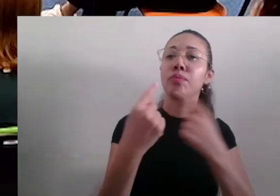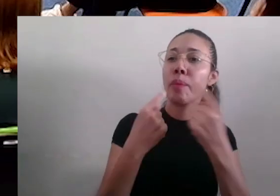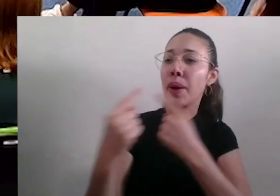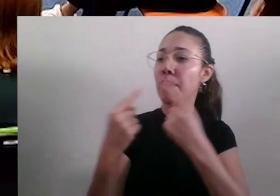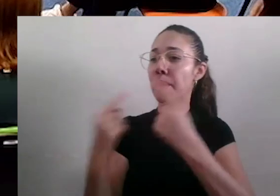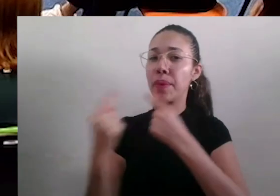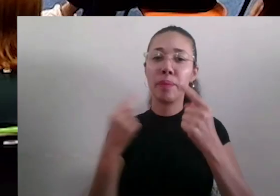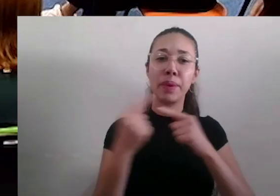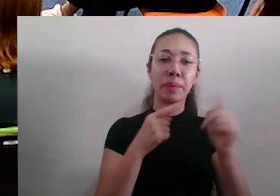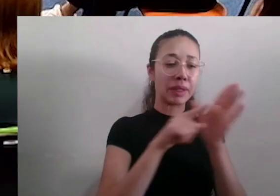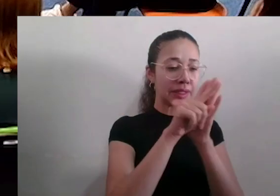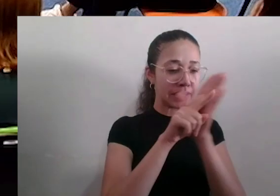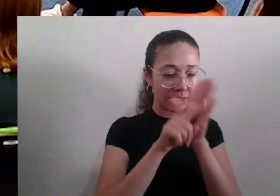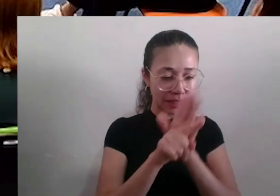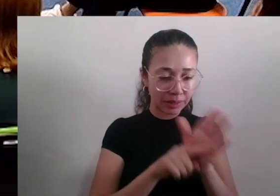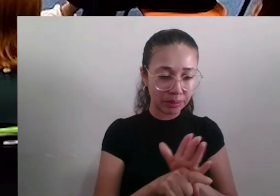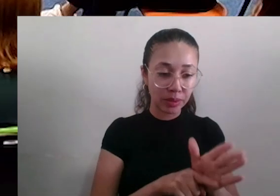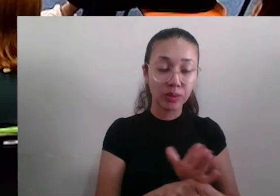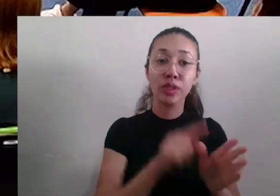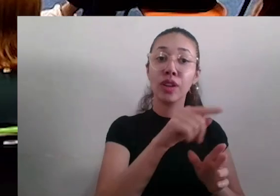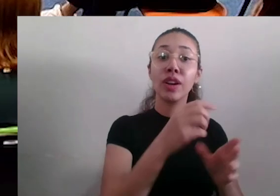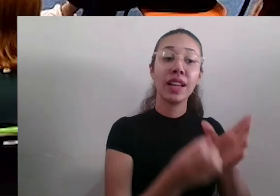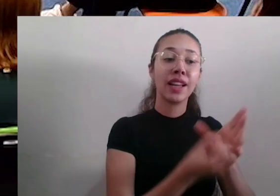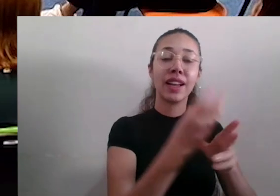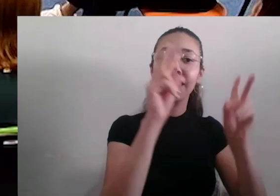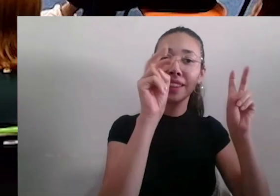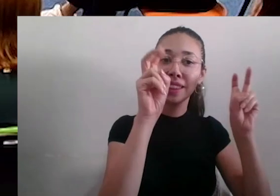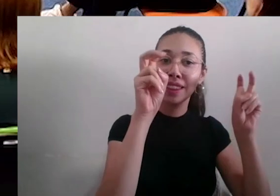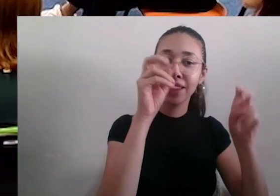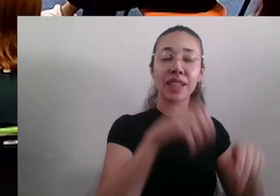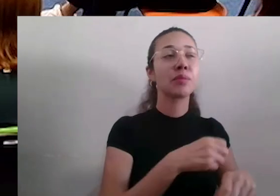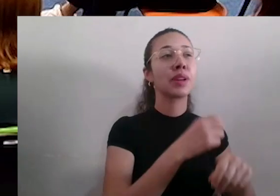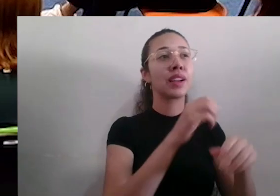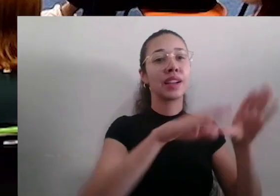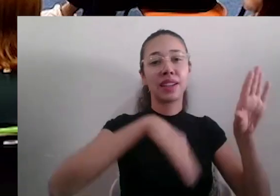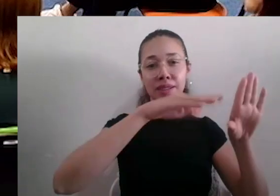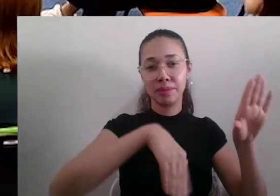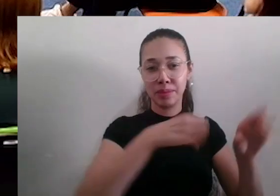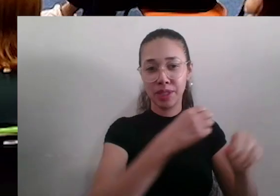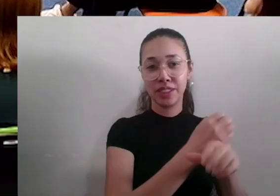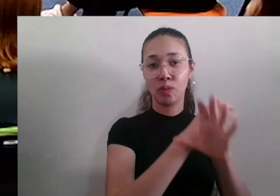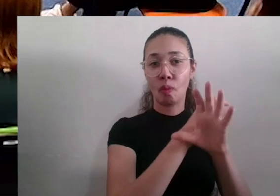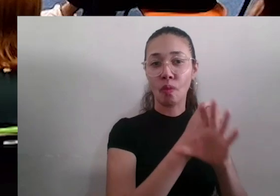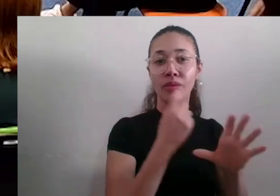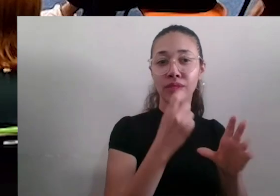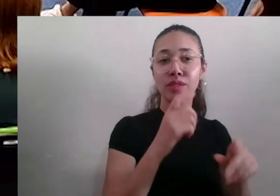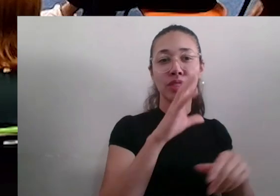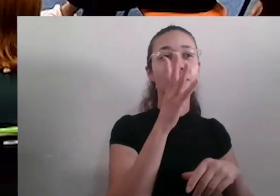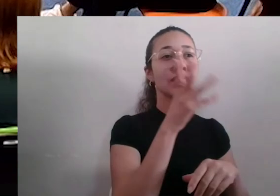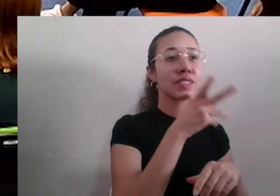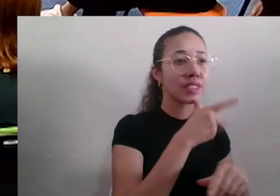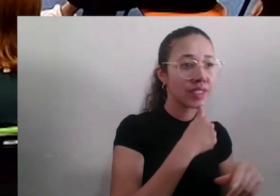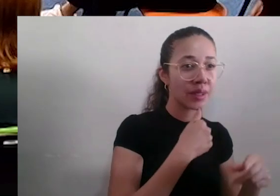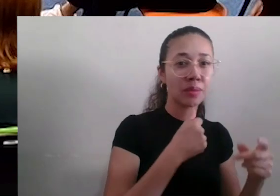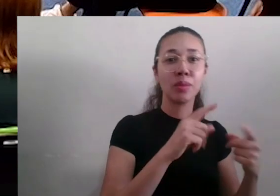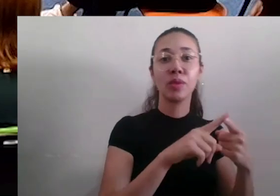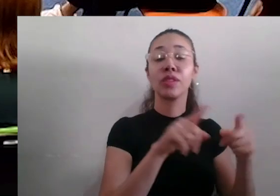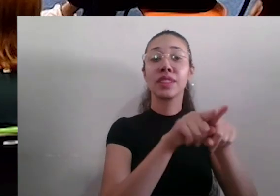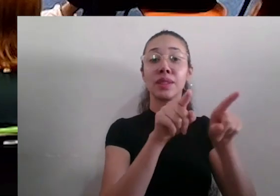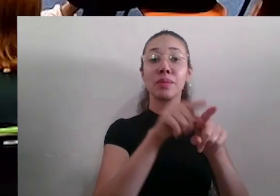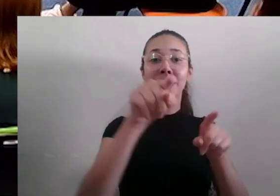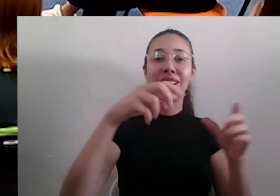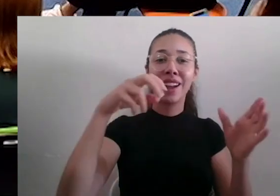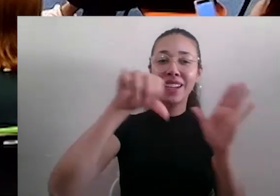pesquisou muito Praia dos Ossos levou do anos para fazer o Crime e Castigo levou quase isso levou um ano e 1 ano e se mais ou menos ou até um pouco mais